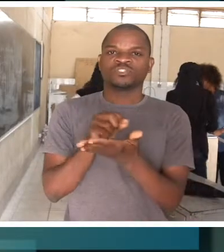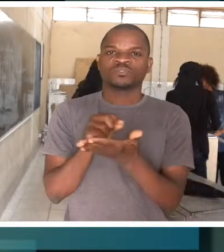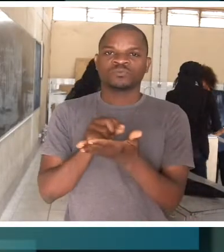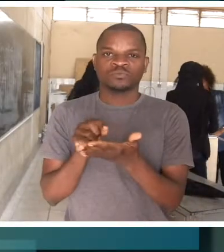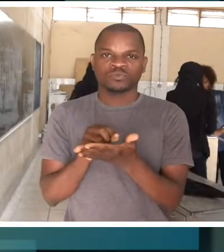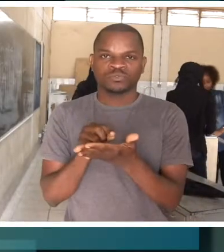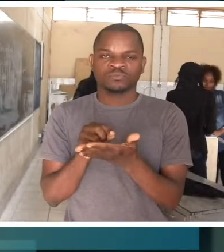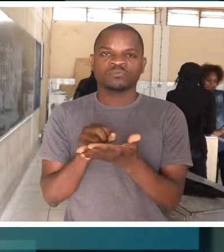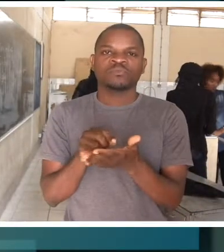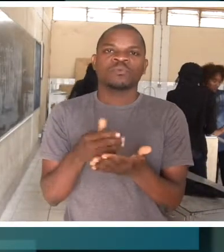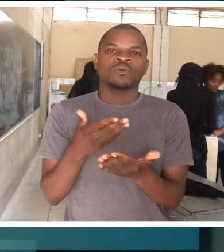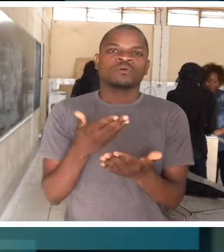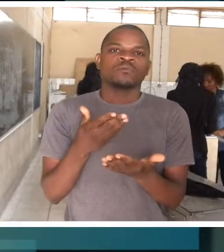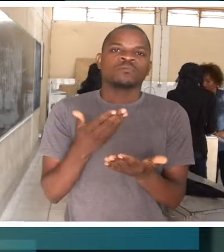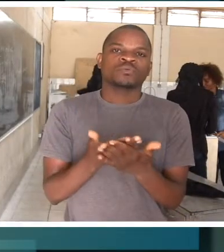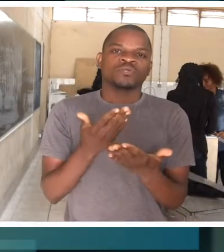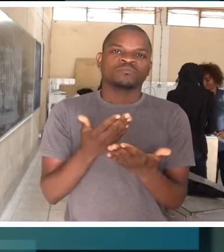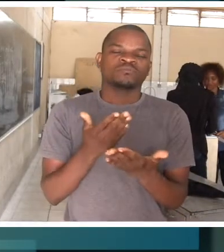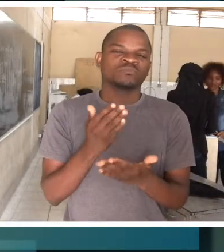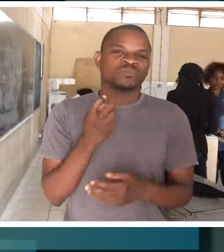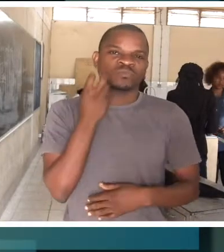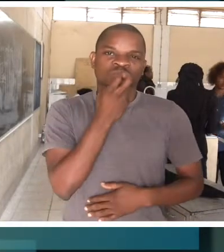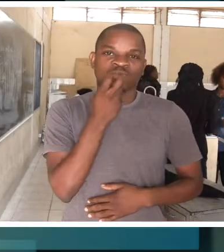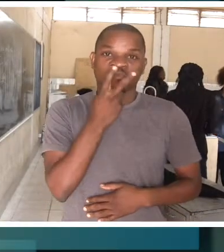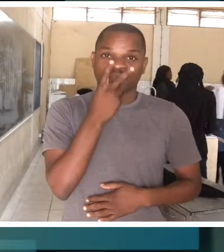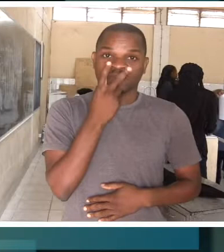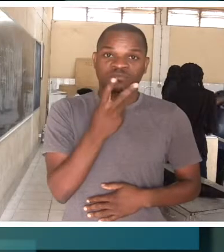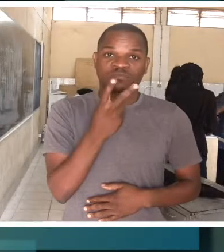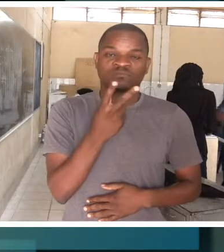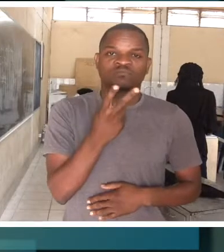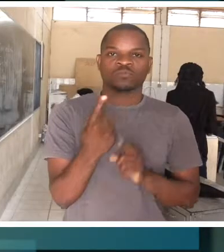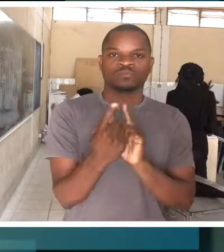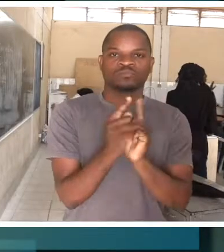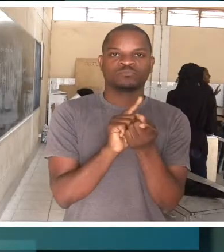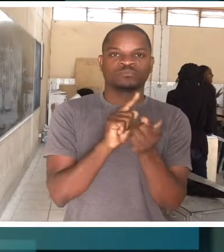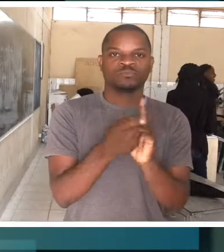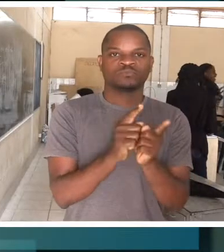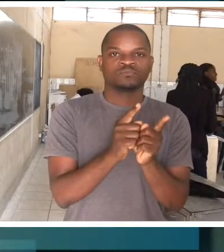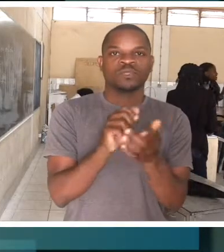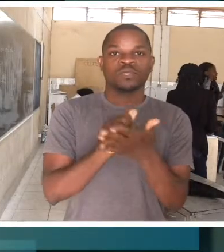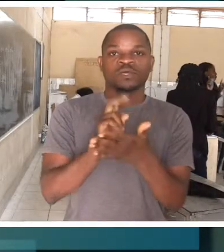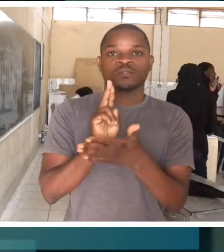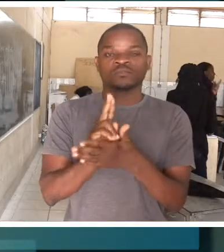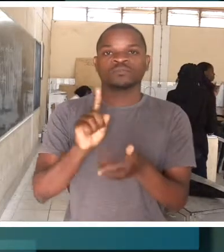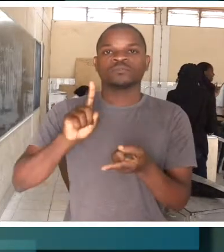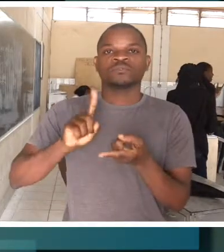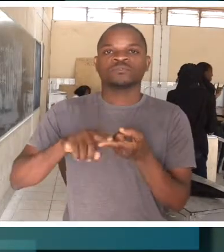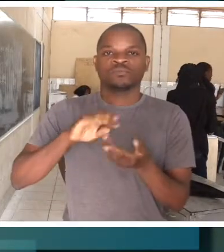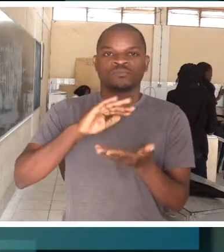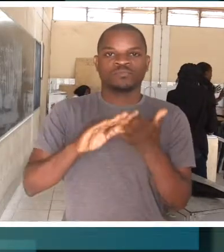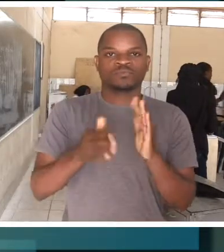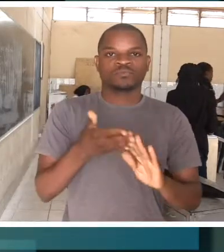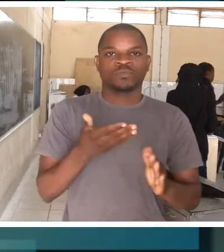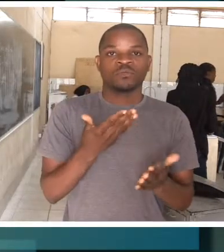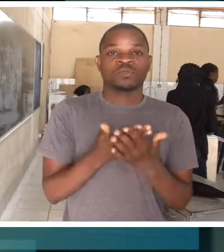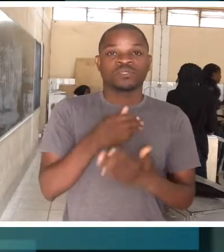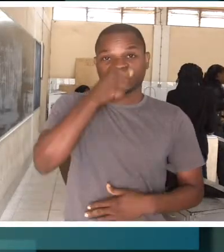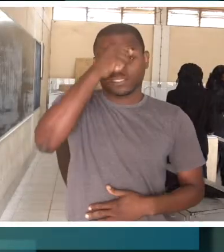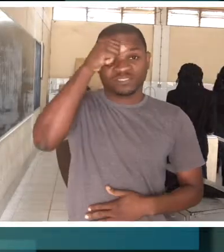a nível das escolas também. Procuramos nos achegar tanto dos alunos, tanto dos professores,